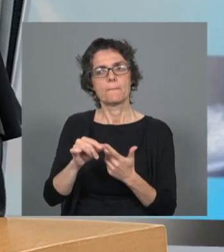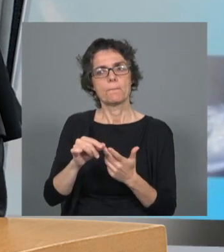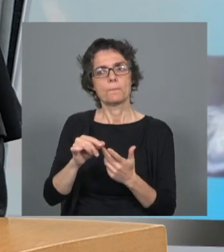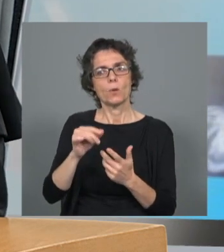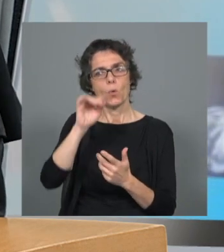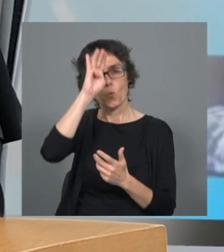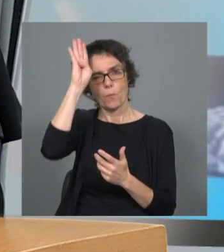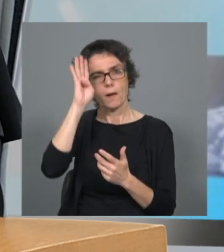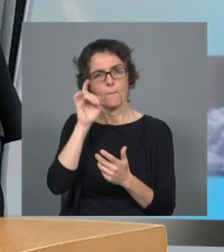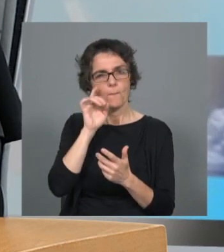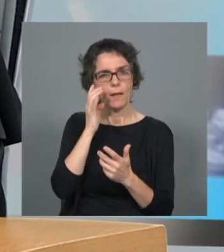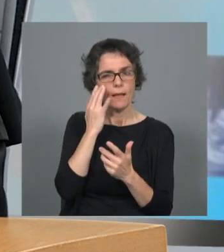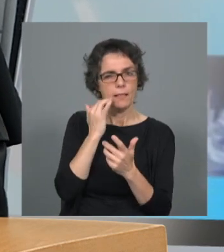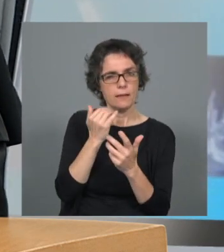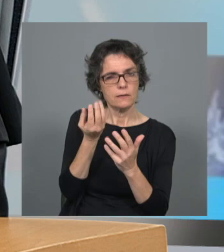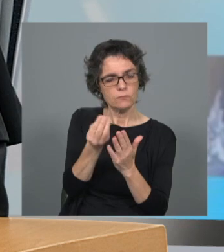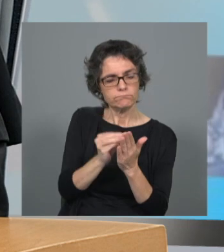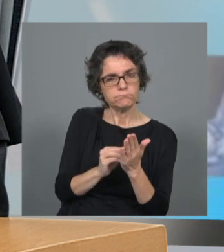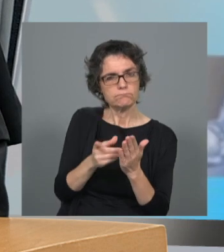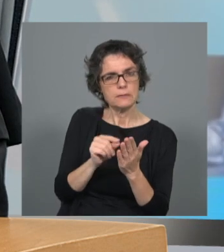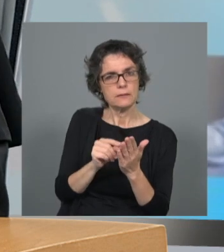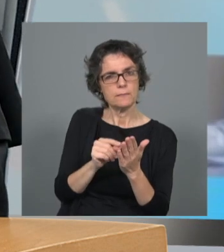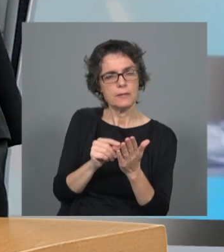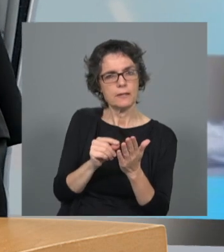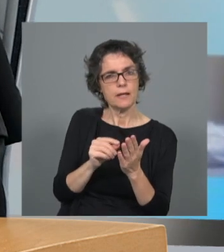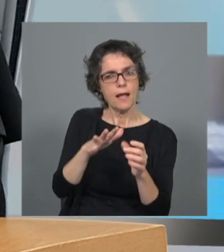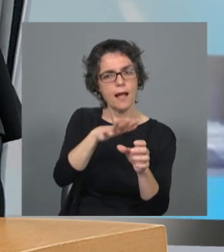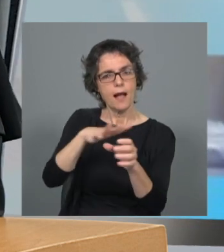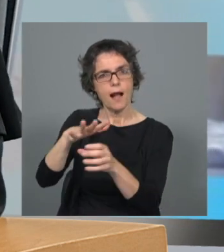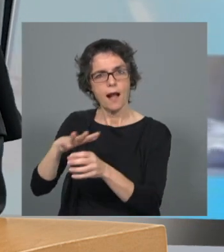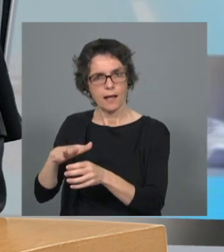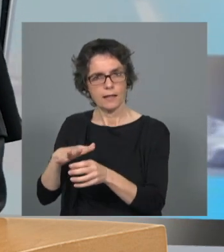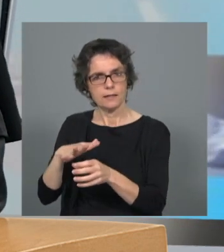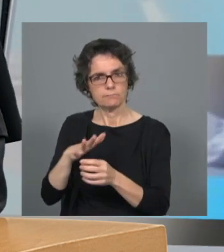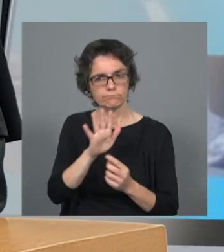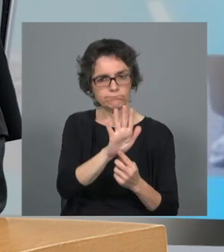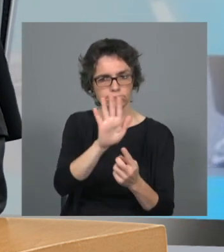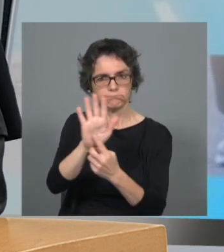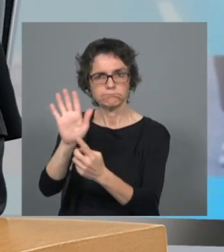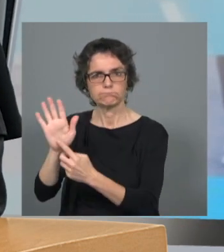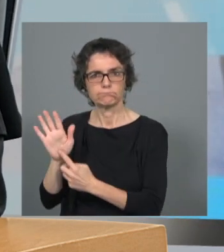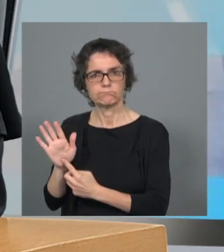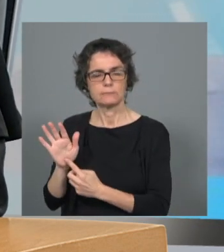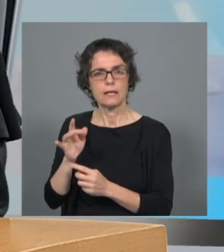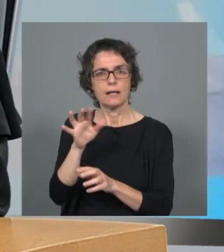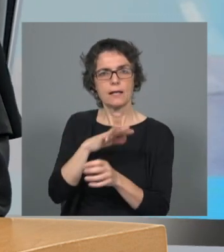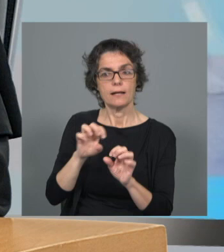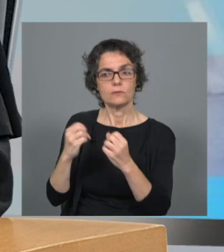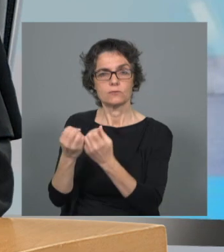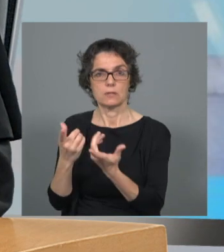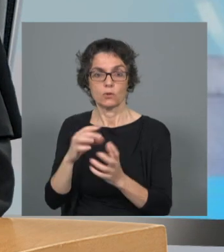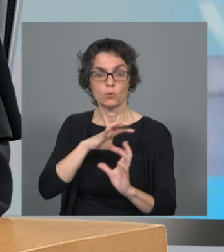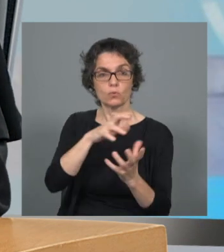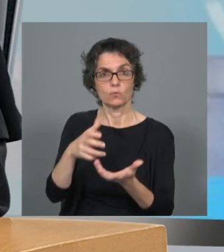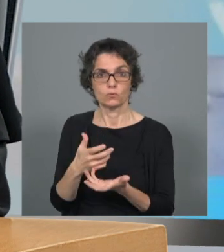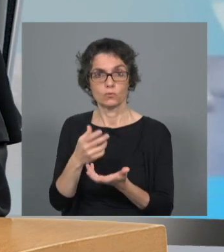também, procurou apresentar várias áreas da sociedade, do mundo, da vida